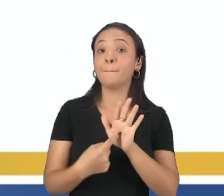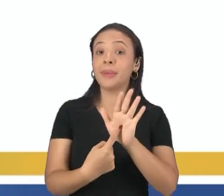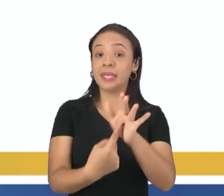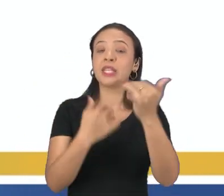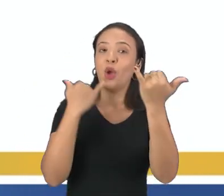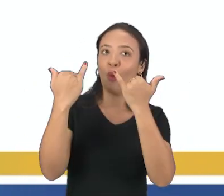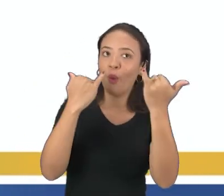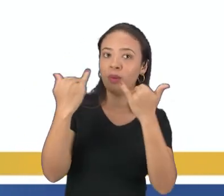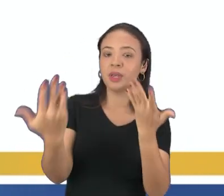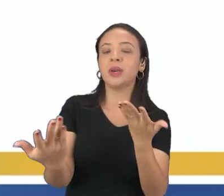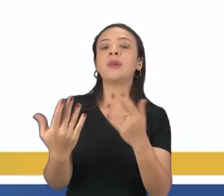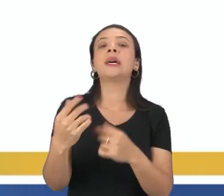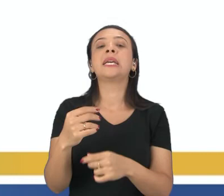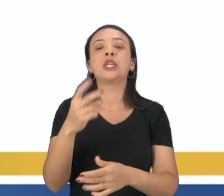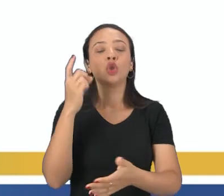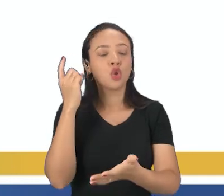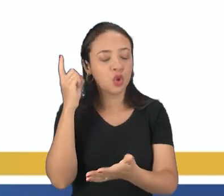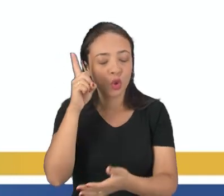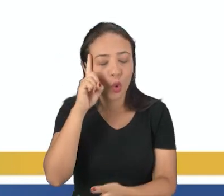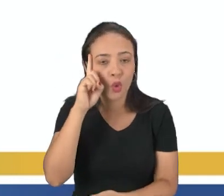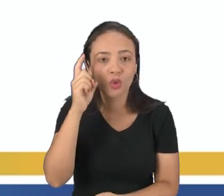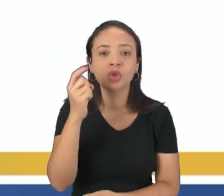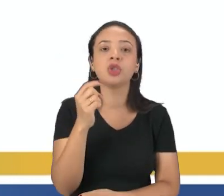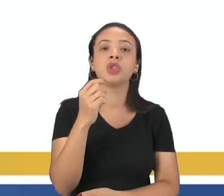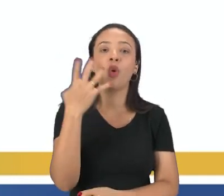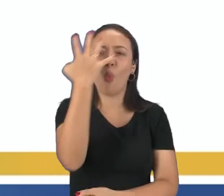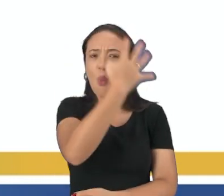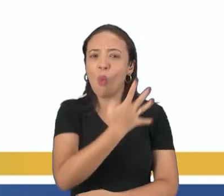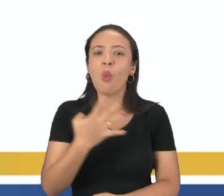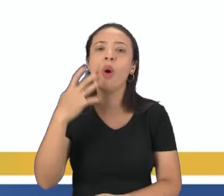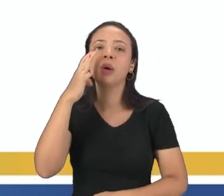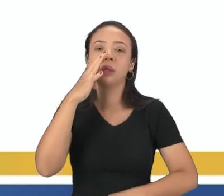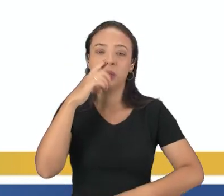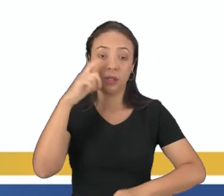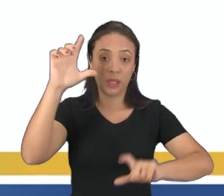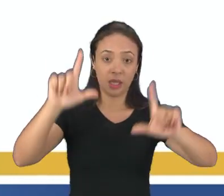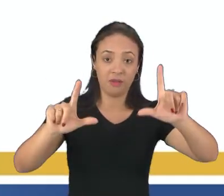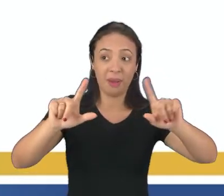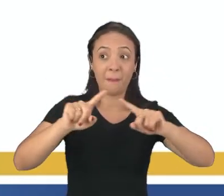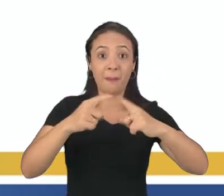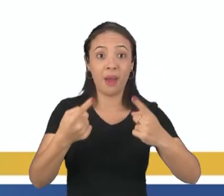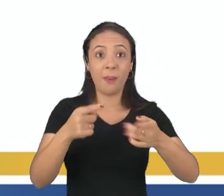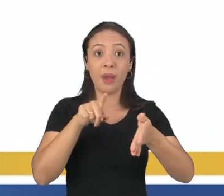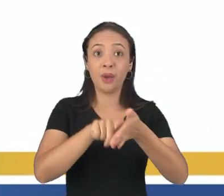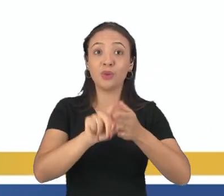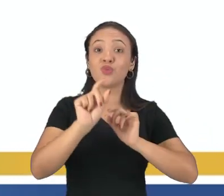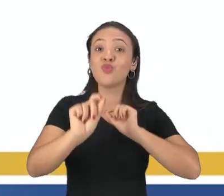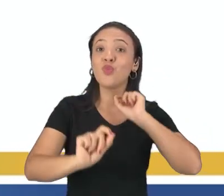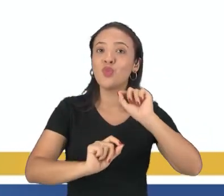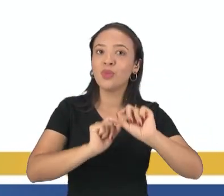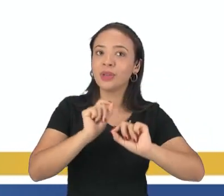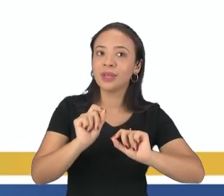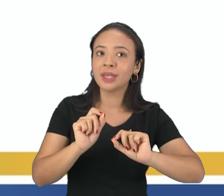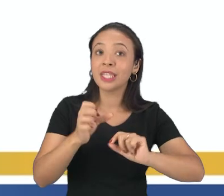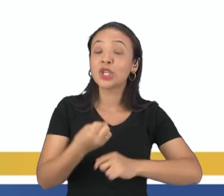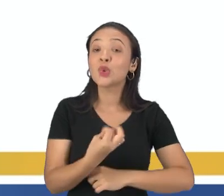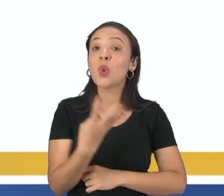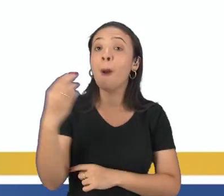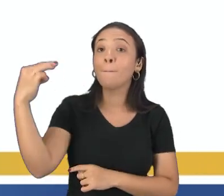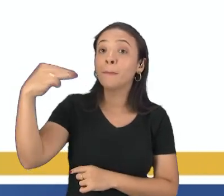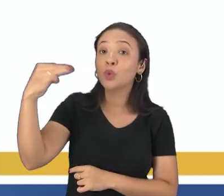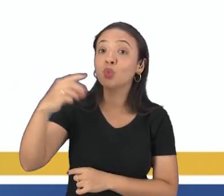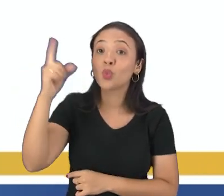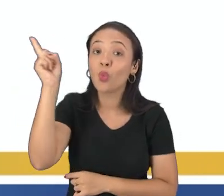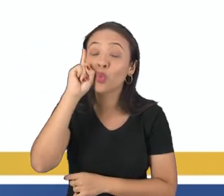de Clarice, que ela passa 4 horas na TV, assistindo TV, mas o que é que eu preciso solucionar aqui no meu probleminha? Quantos